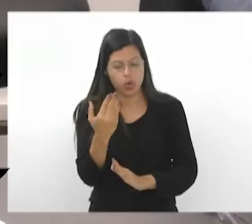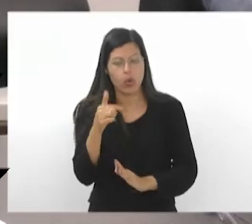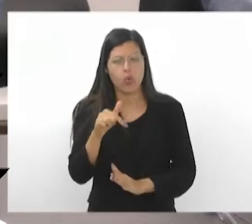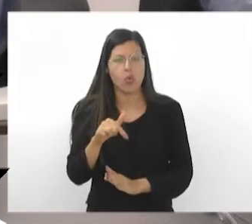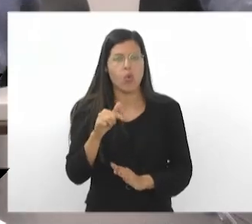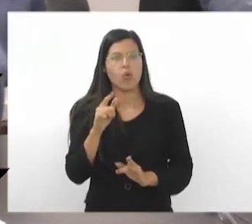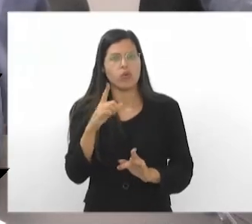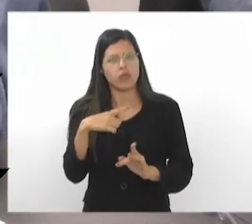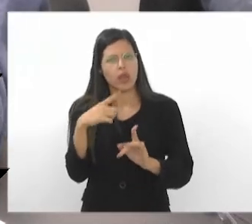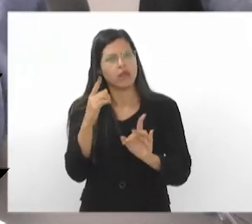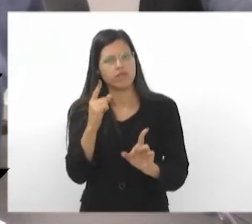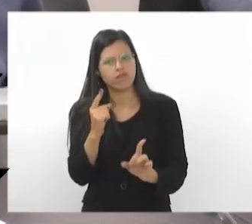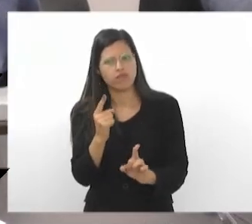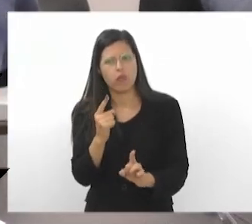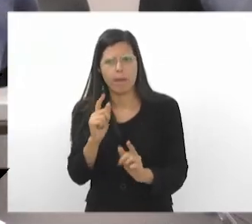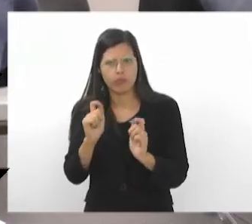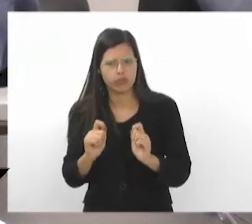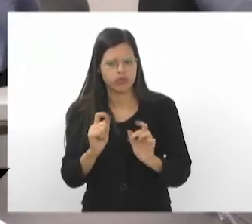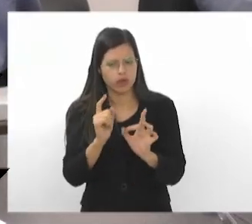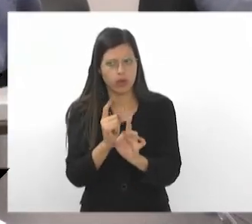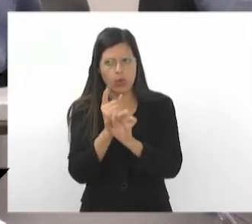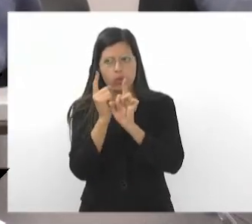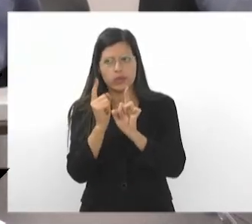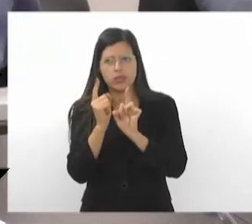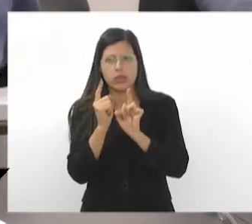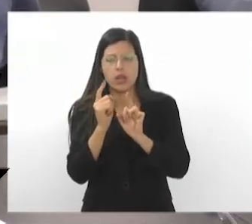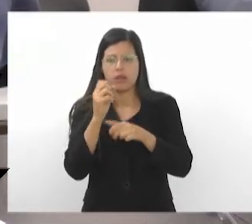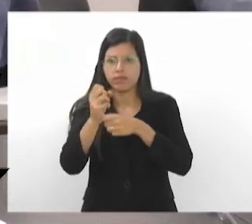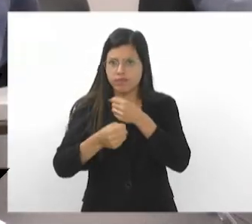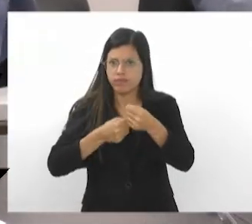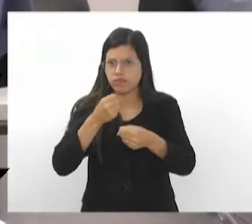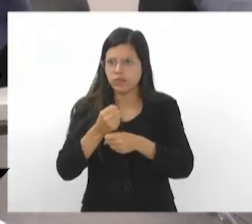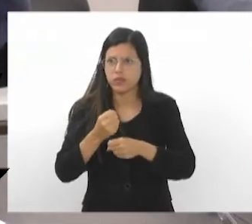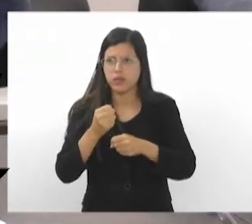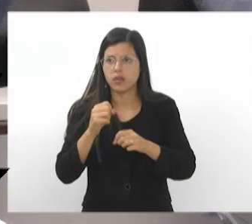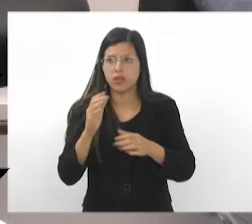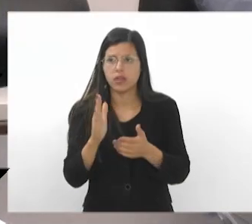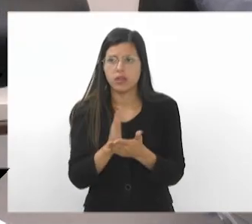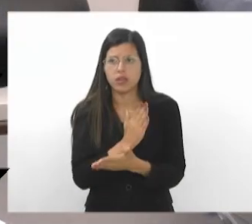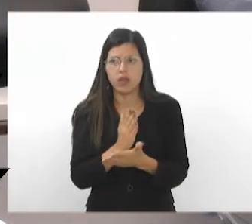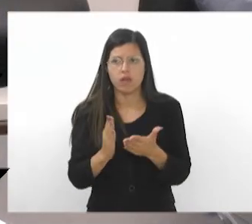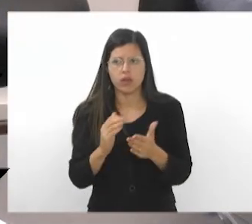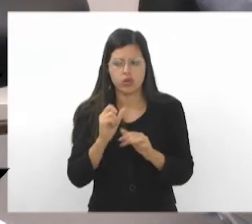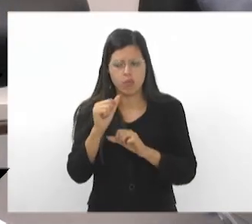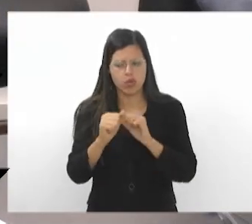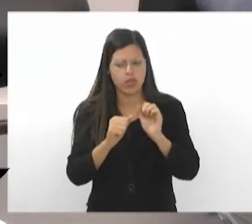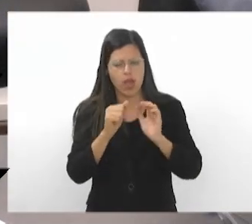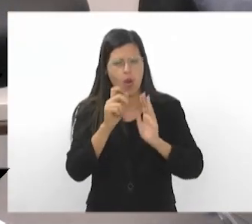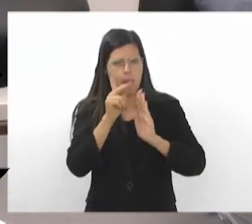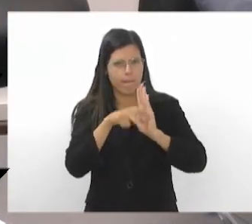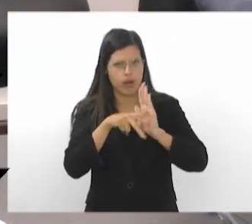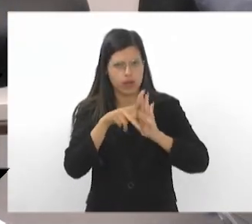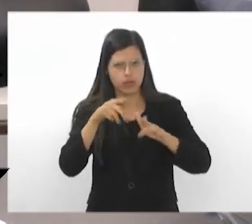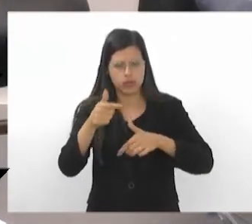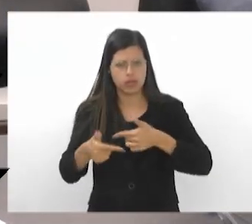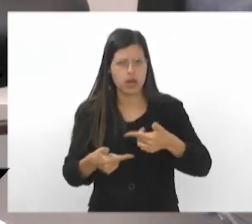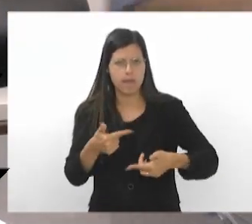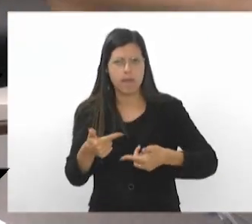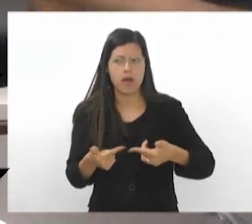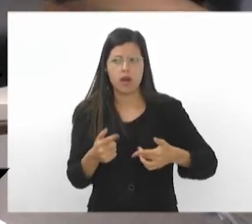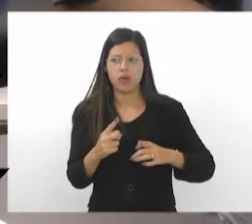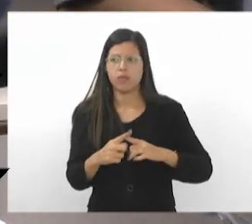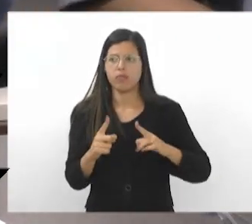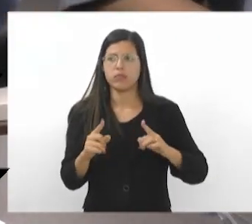O deputado Luiz Paulo diz que talvez a gente tenha que aperfeiçoar o ano que vem por essa questão do plano de trabalho, talvez. Mas o que é certo é que as nossas